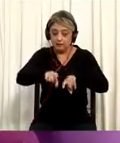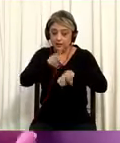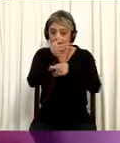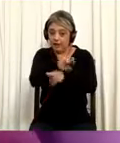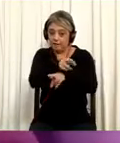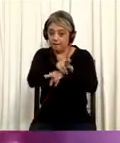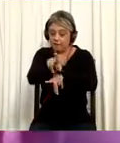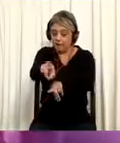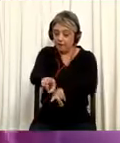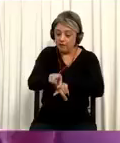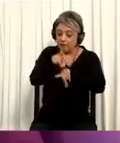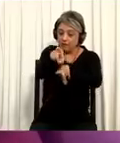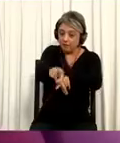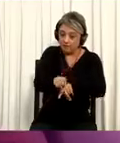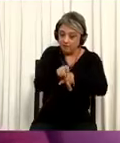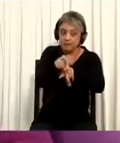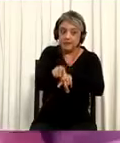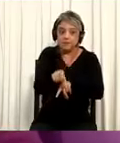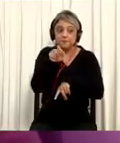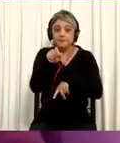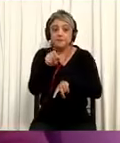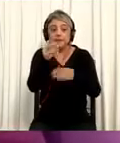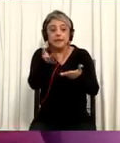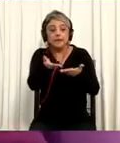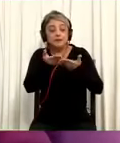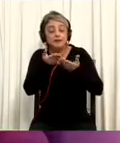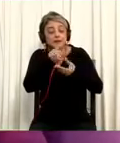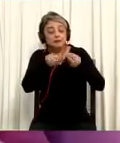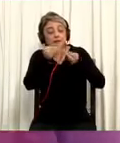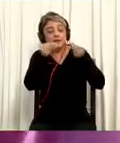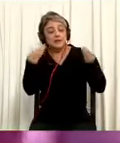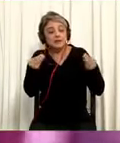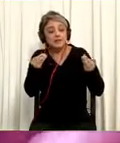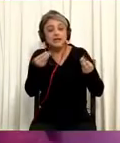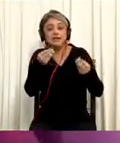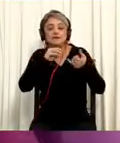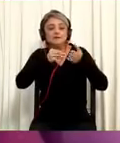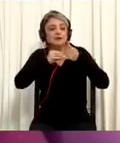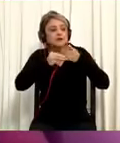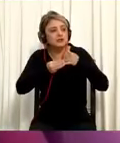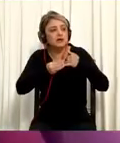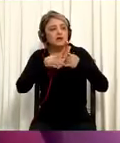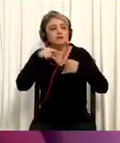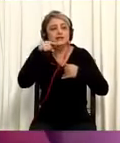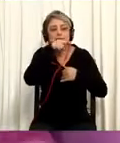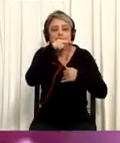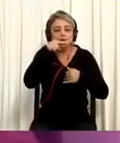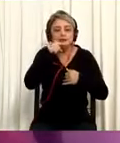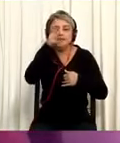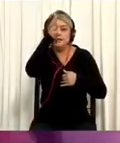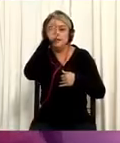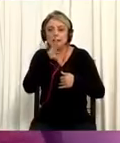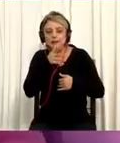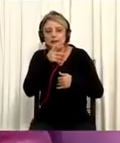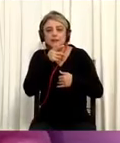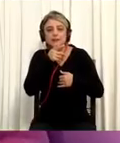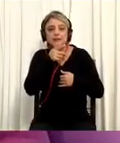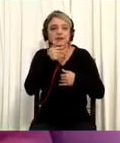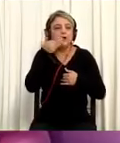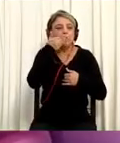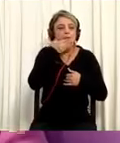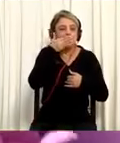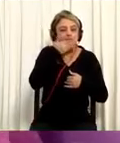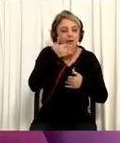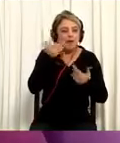e eles estavam me dando presentes, dando feijão, milho, galinha, mel, enfim.